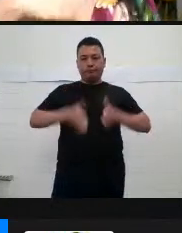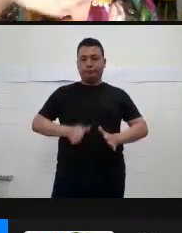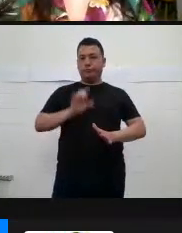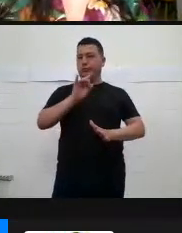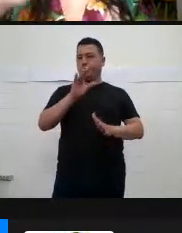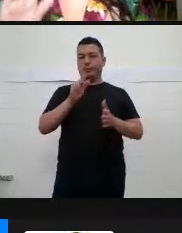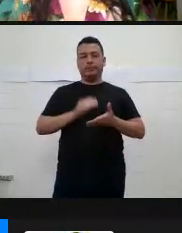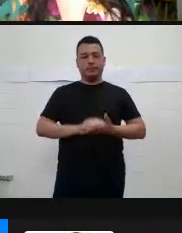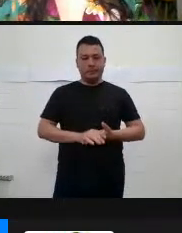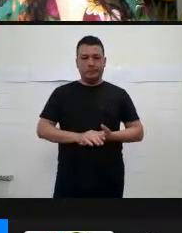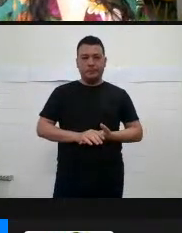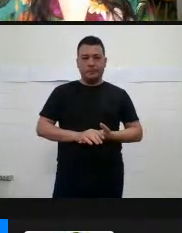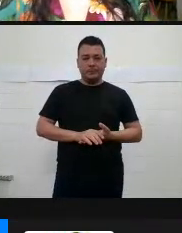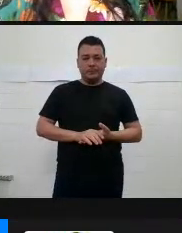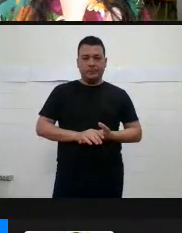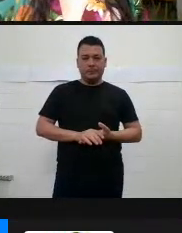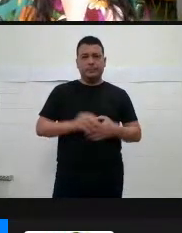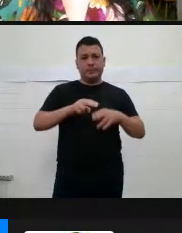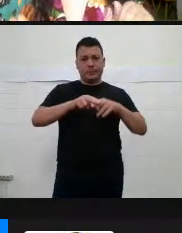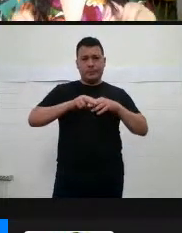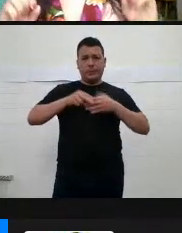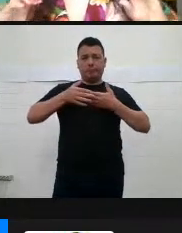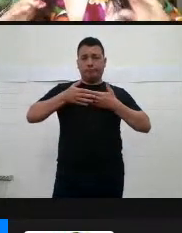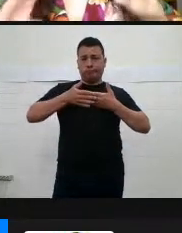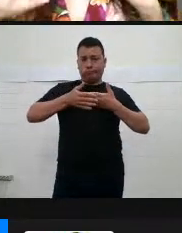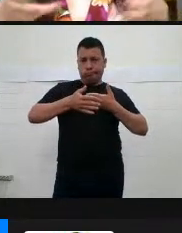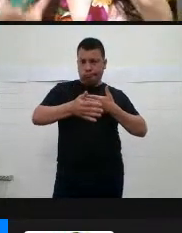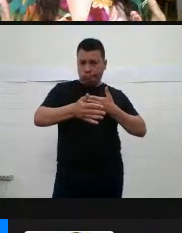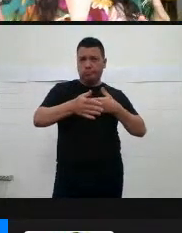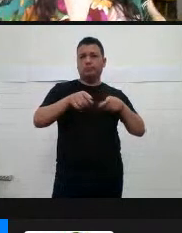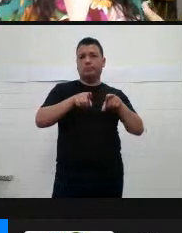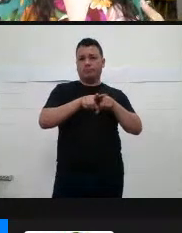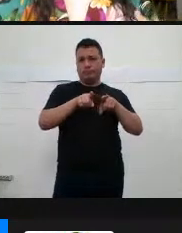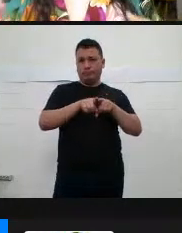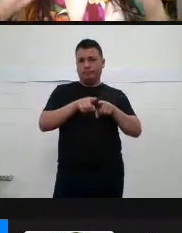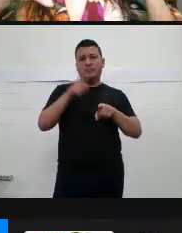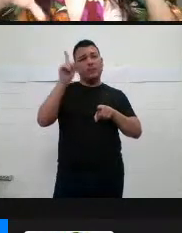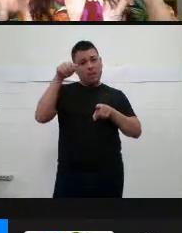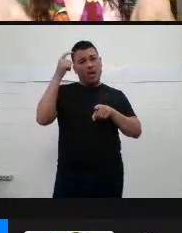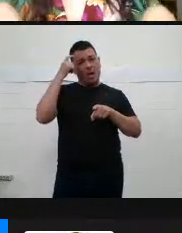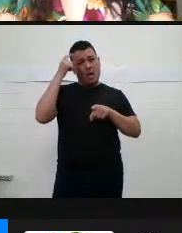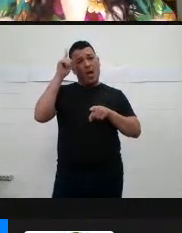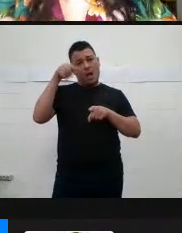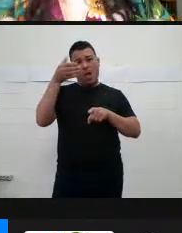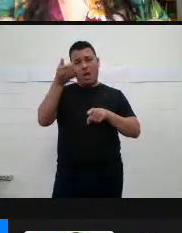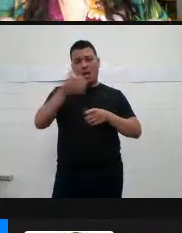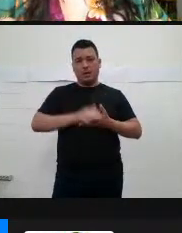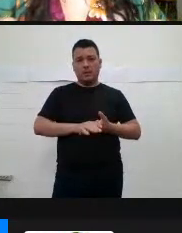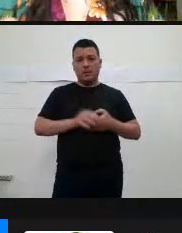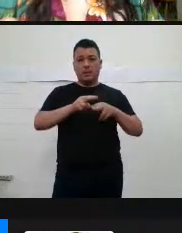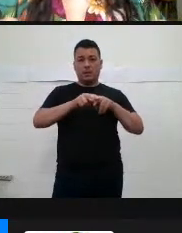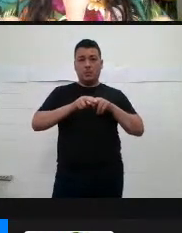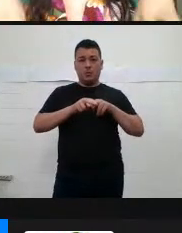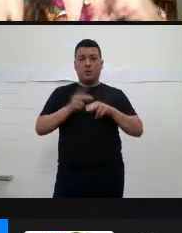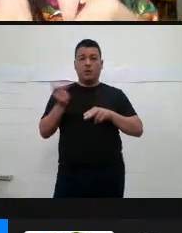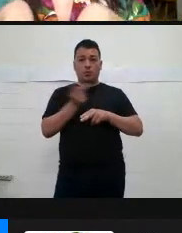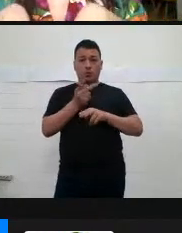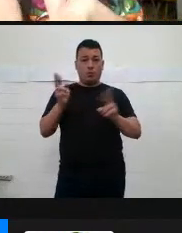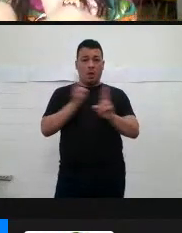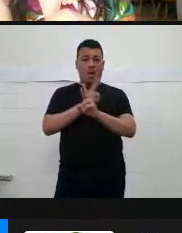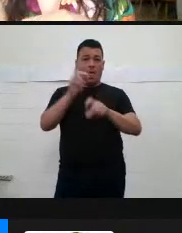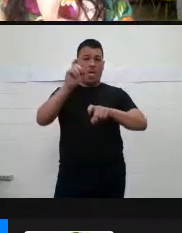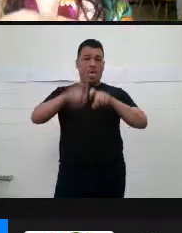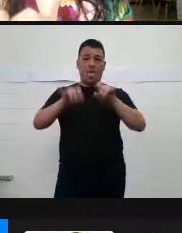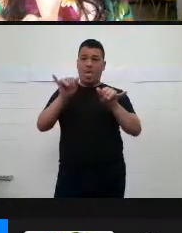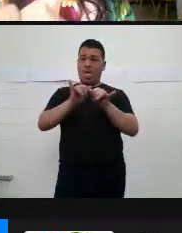né, que embora vai perpassar, a ideia é um pouco essa. Então, a função das práticas sexuais é